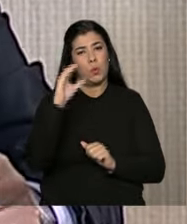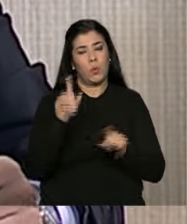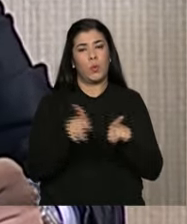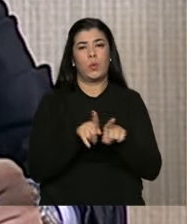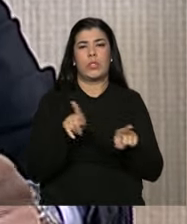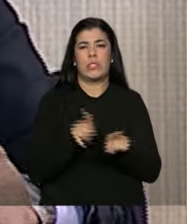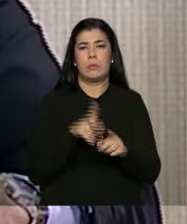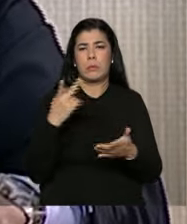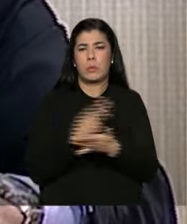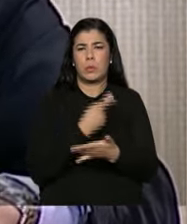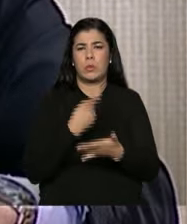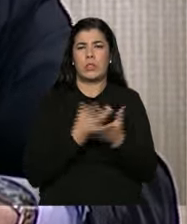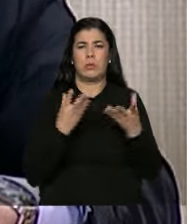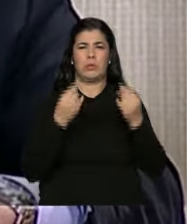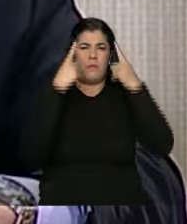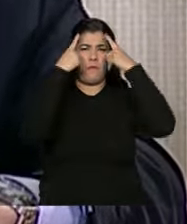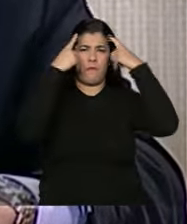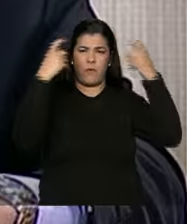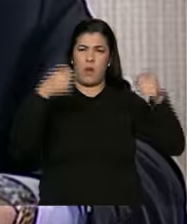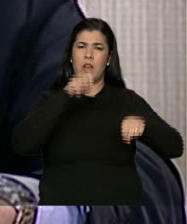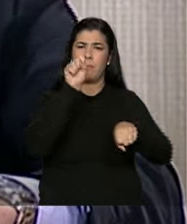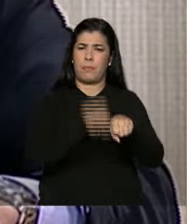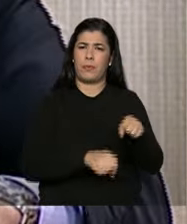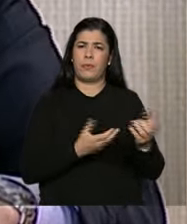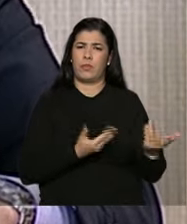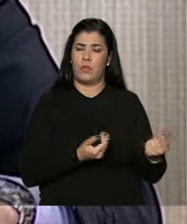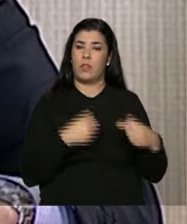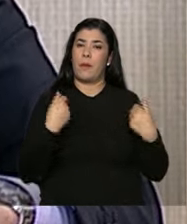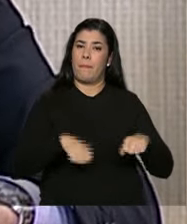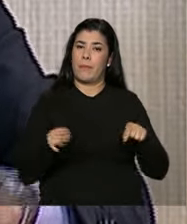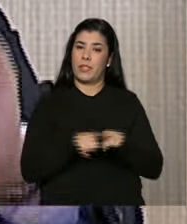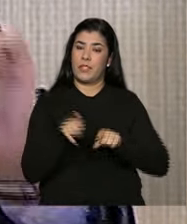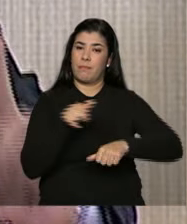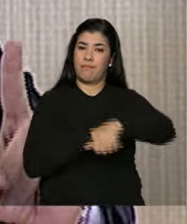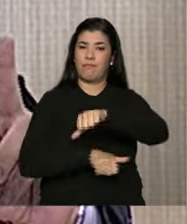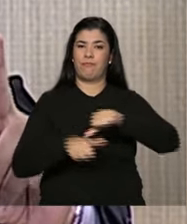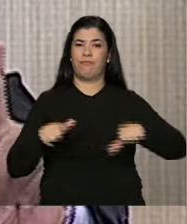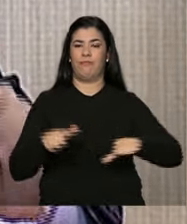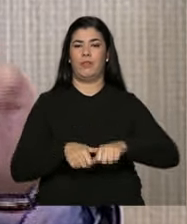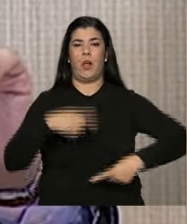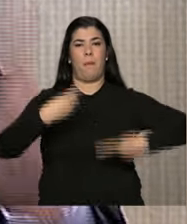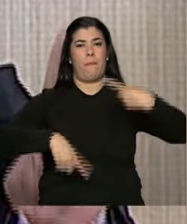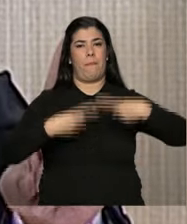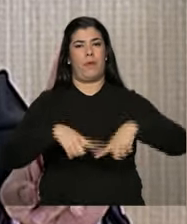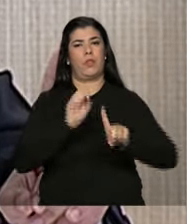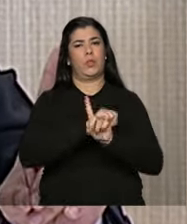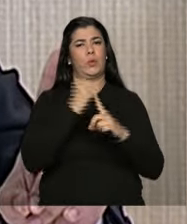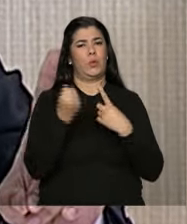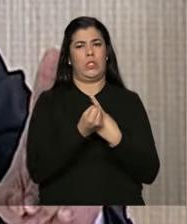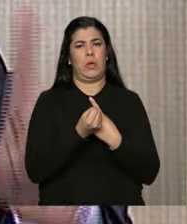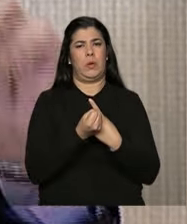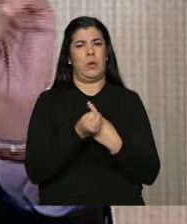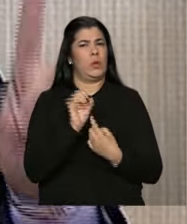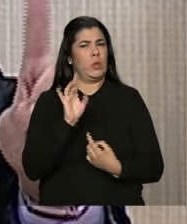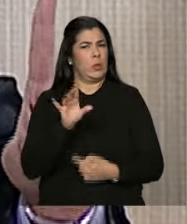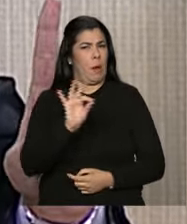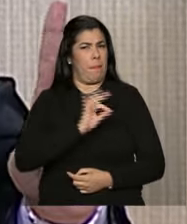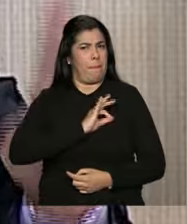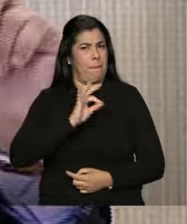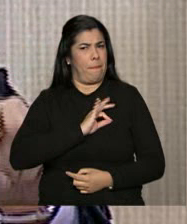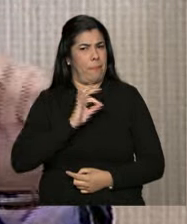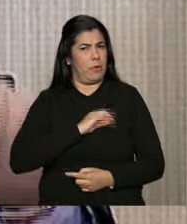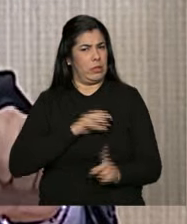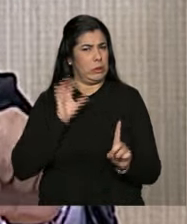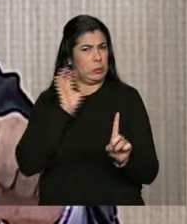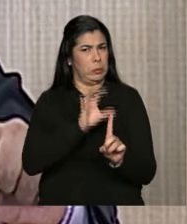essa incidência de mortes acontecem. Então nós precisamos priorizar o investimento em políticas sociais, porque não se enfrenta a violência com polícia apenas.